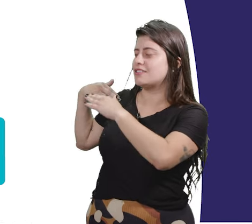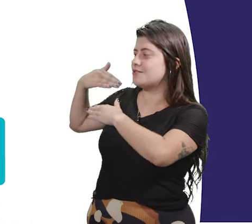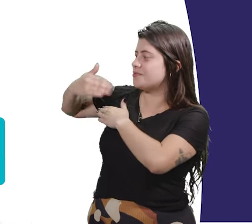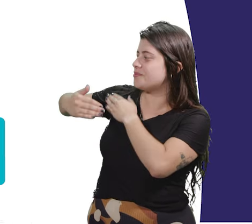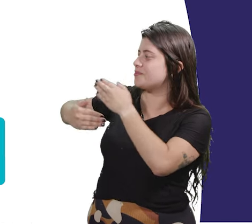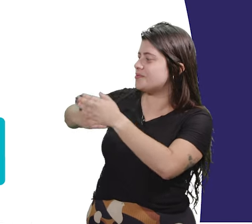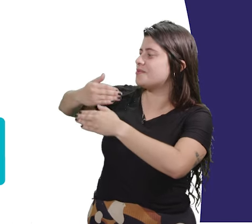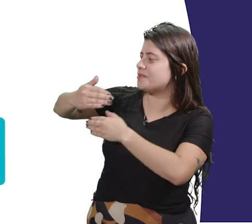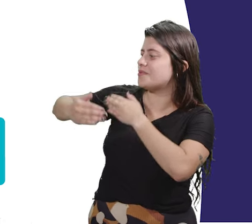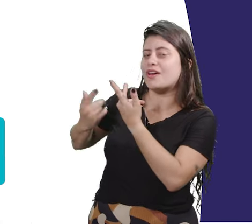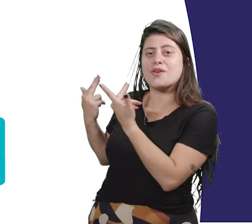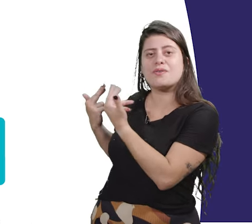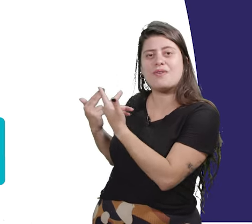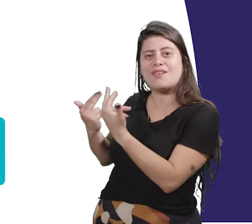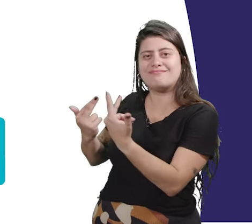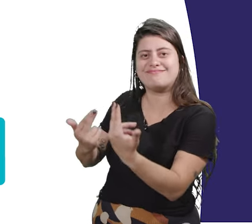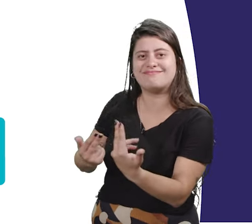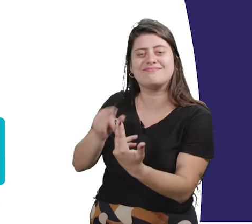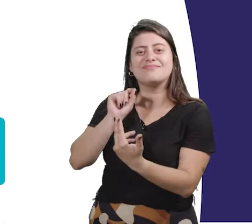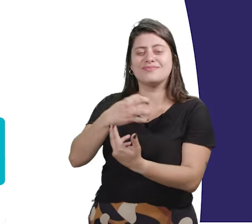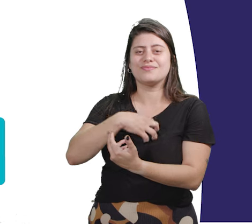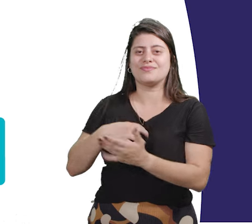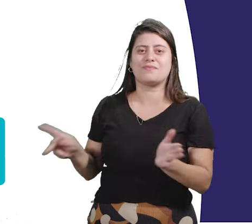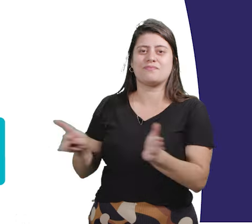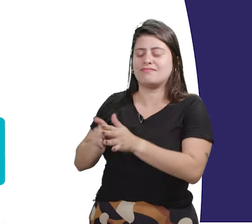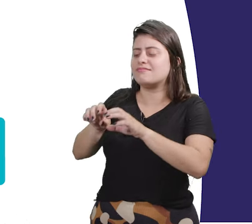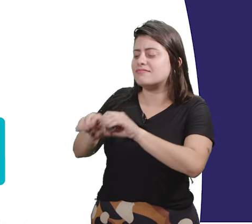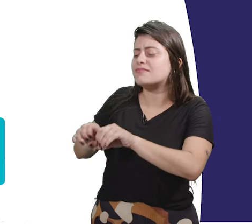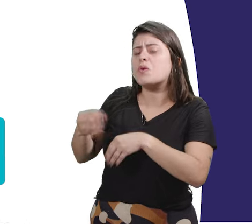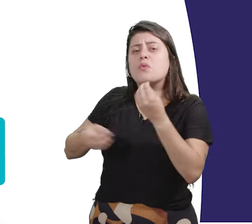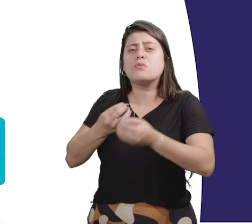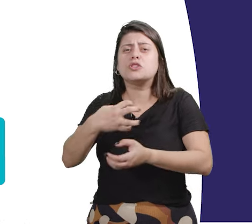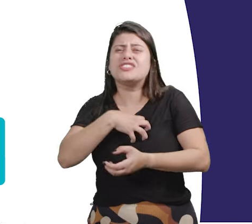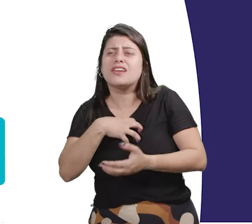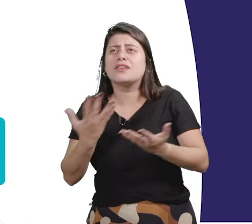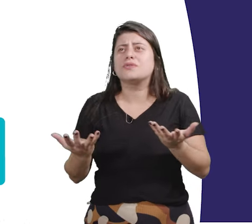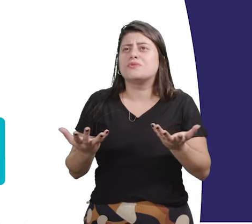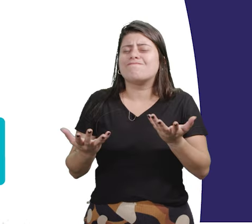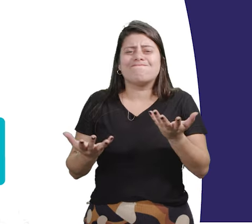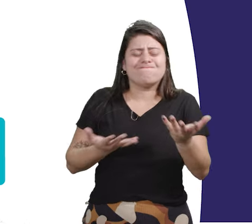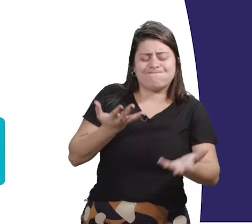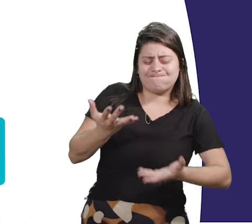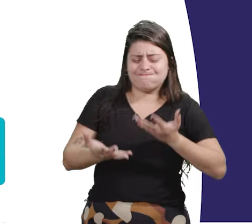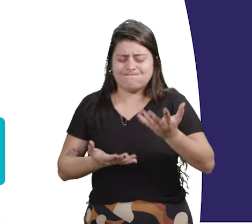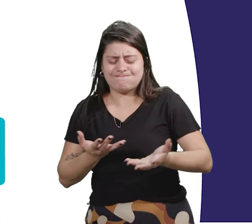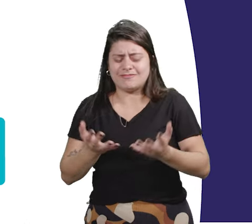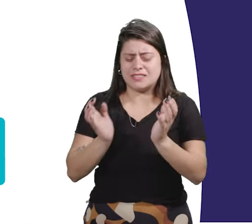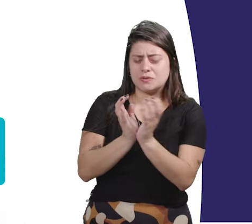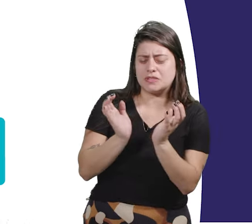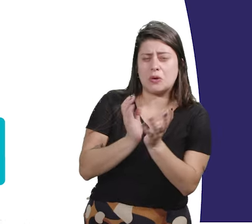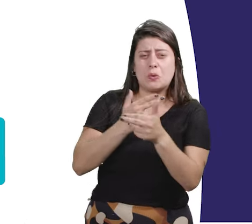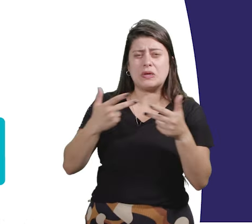de educação, como agir em determinadas situações, né, ações violentas como o